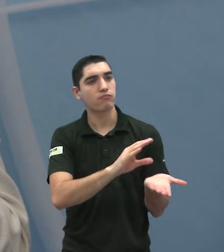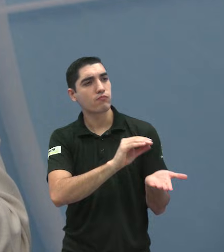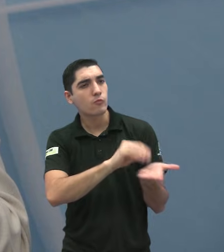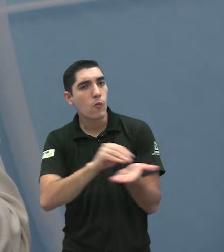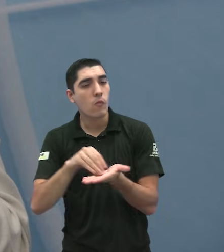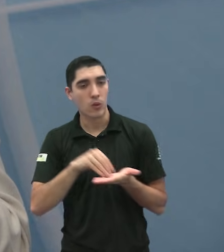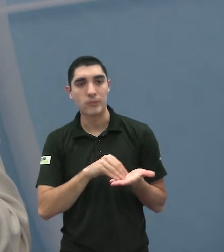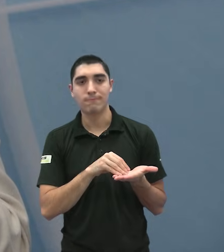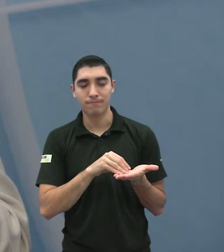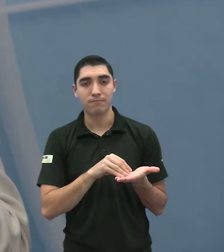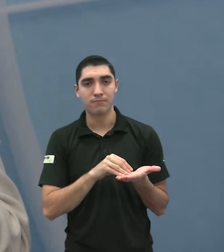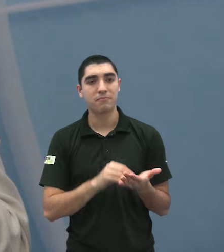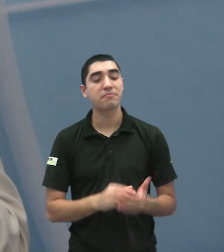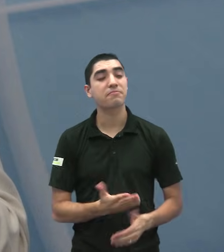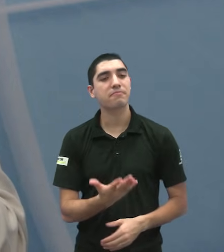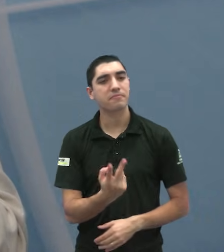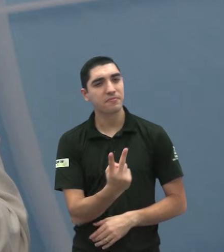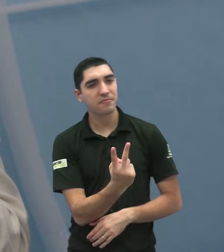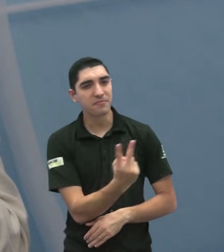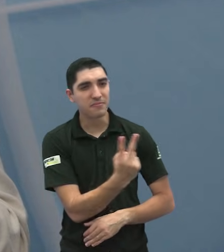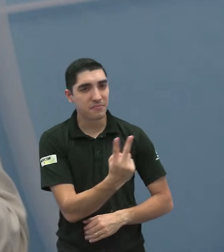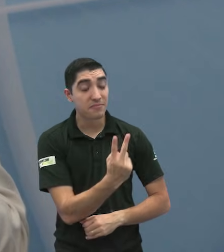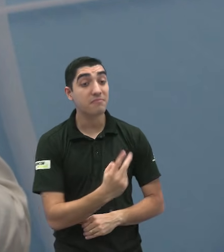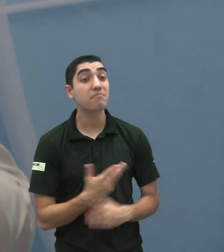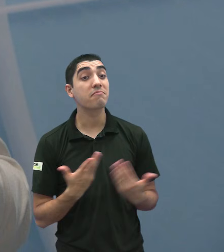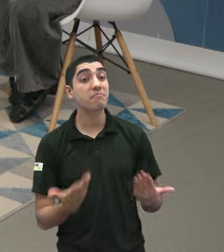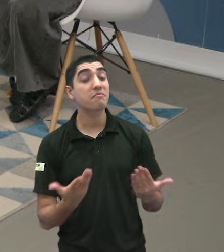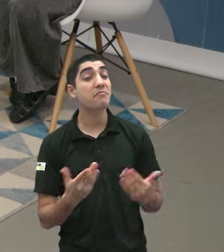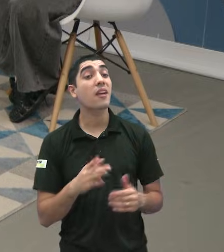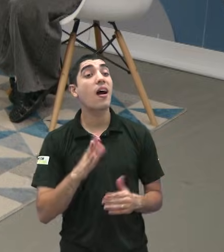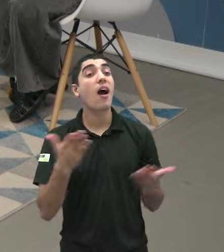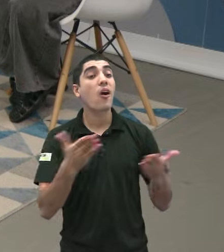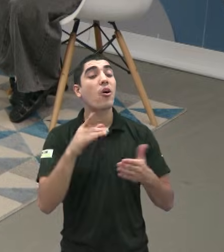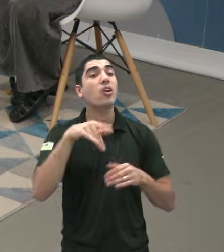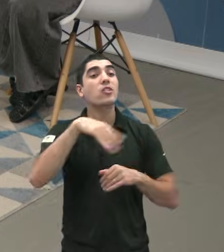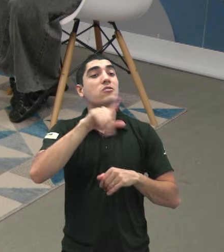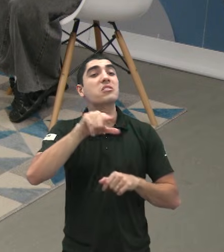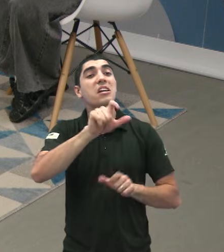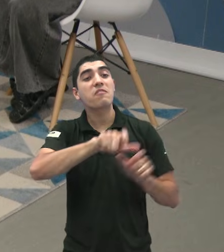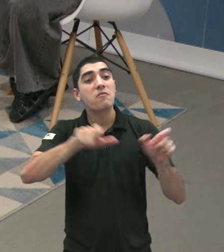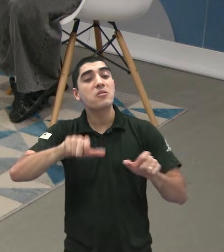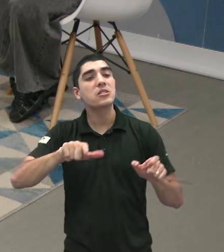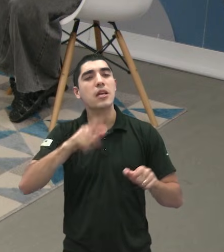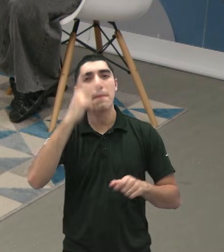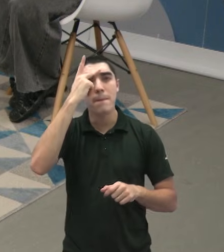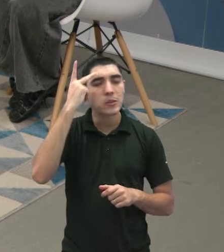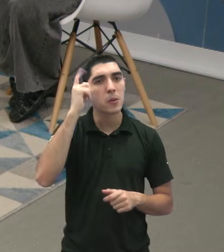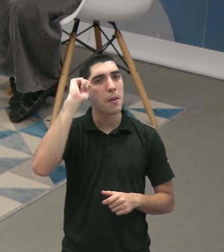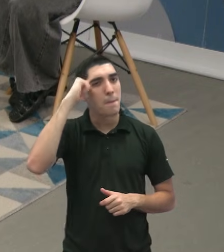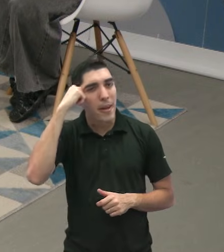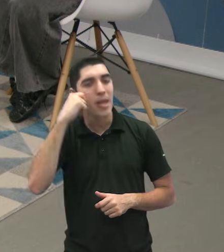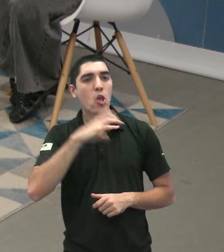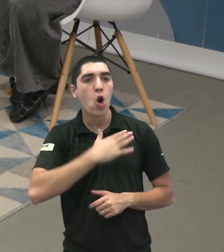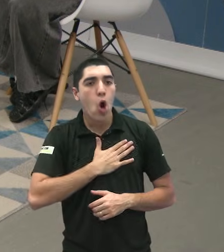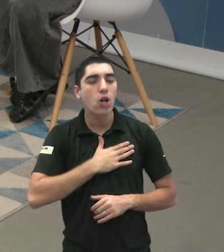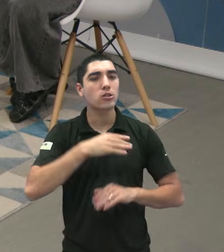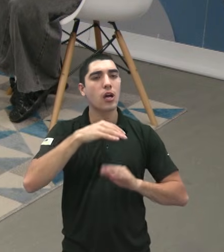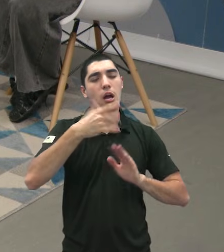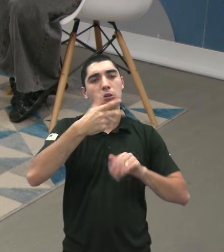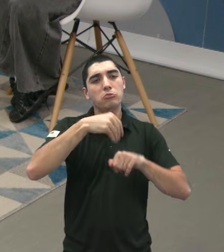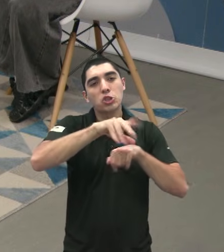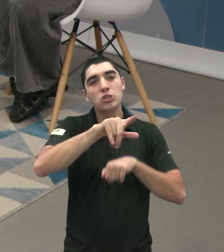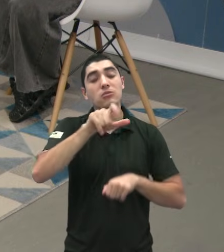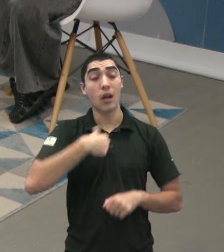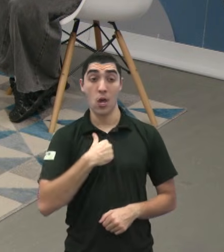produzido e compartilhado. Meninas, indique para a gente um autor negro, né, para o pessoal de casa. Eu